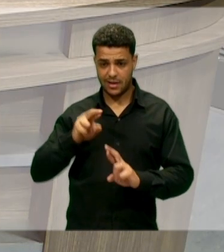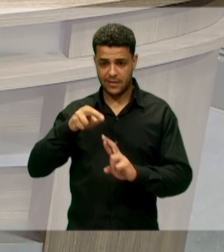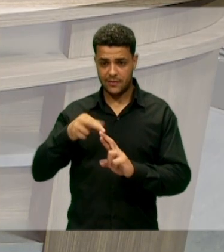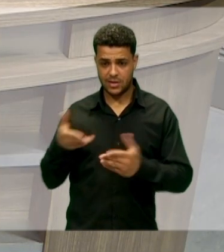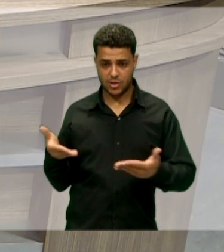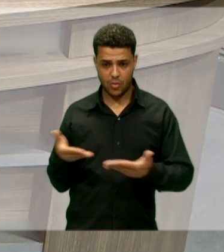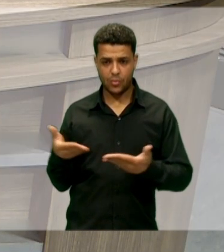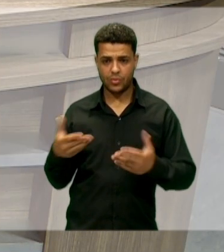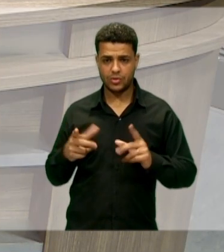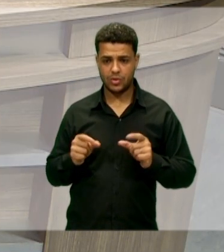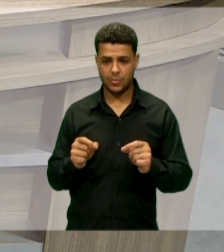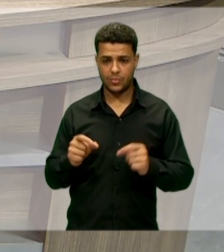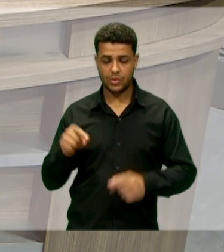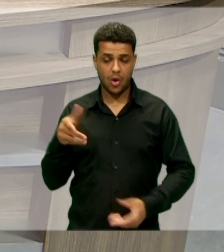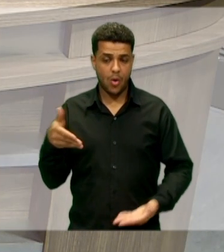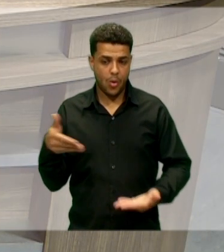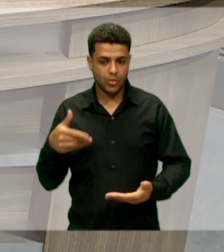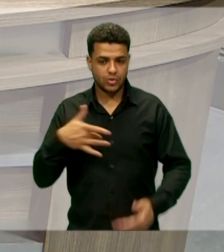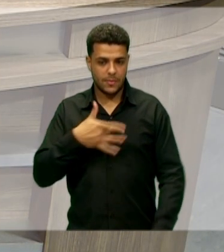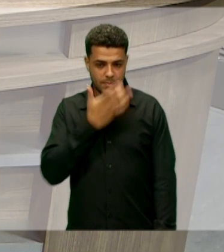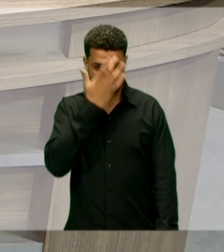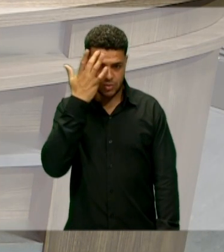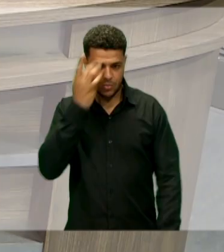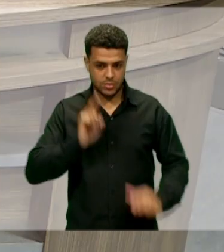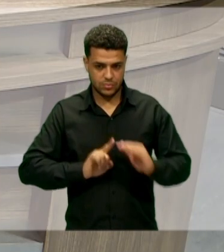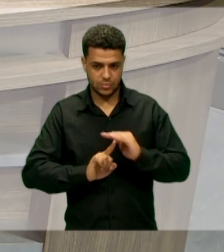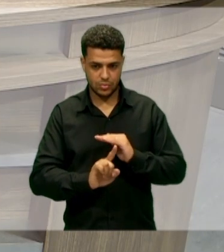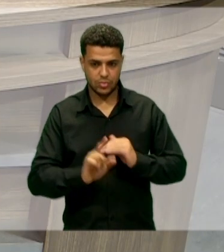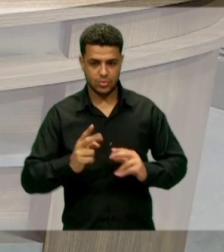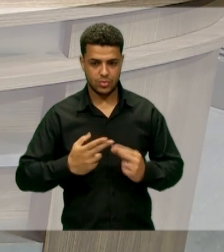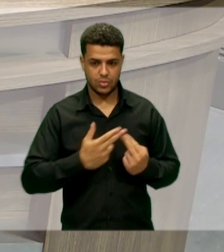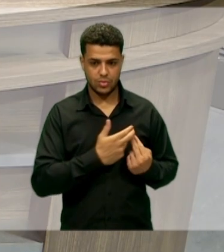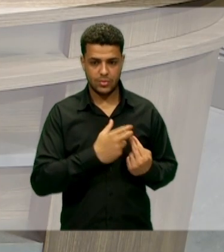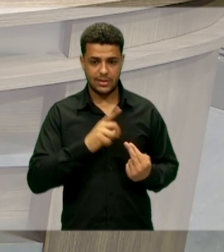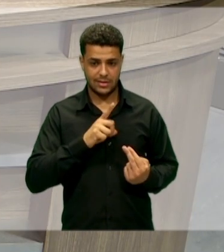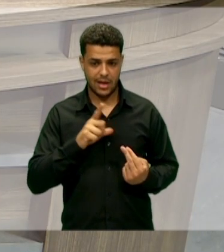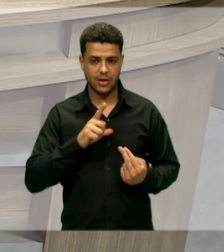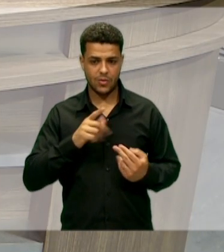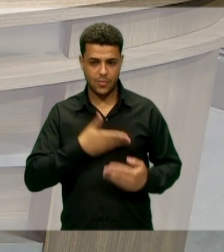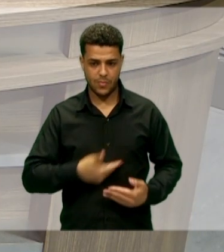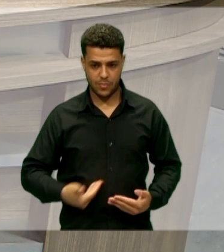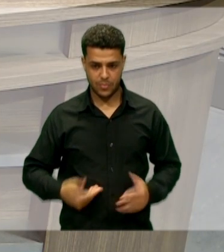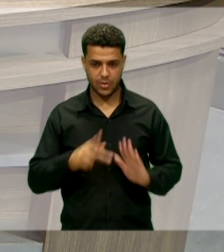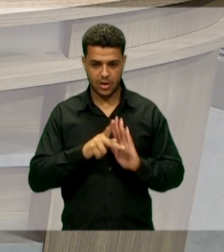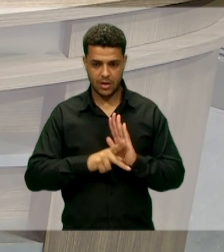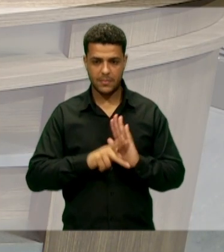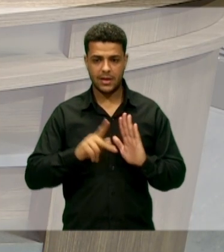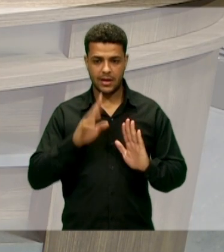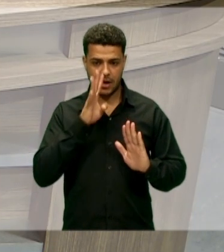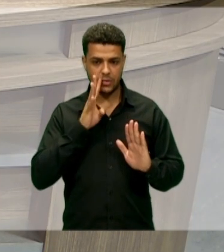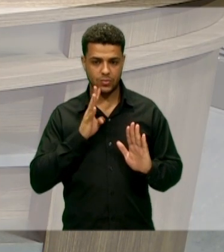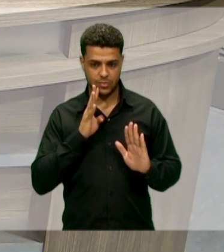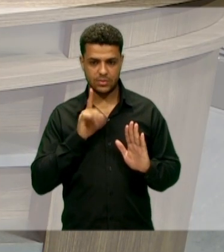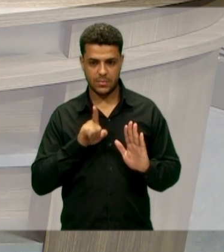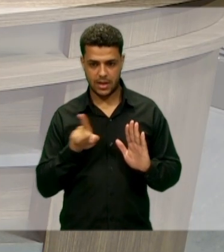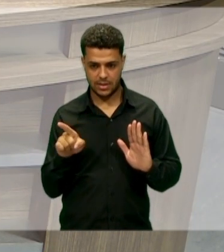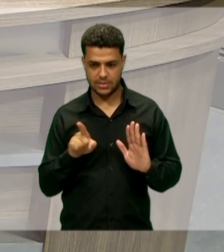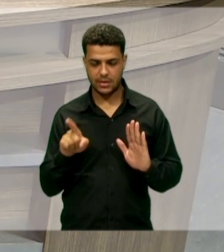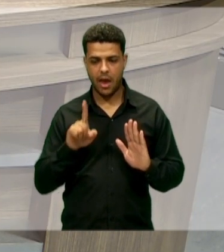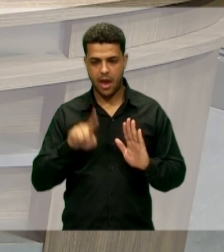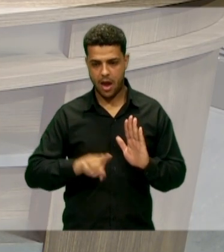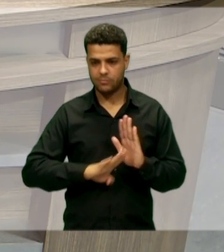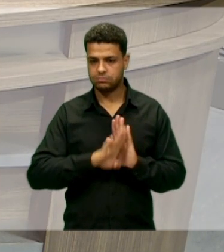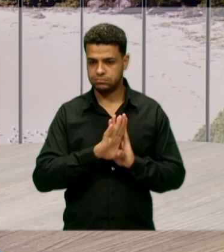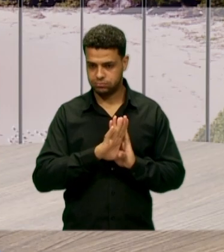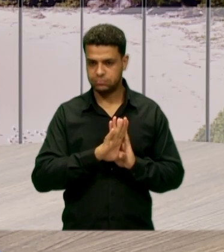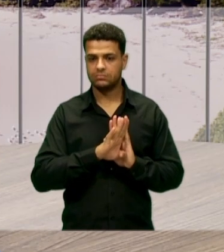Os pacientes do SUS, hoje, a gente tem um programa de testes gratuitos para eles. Isso também é um avanço,